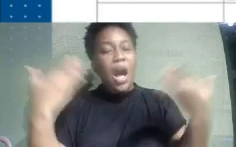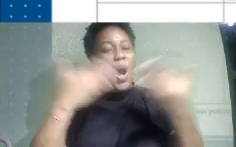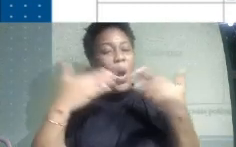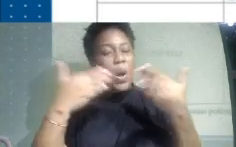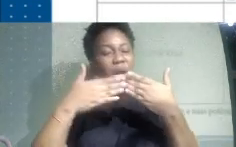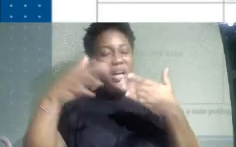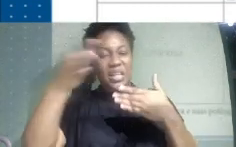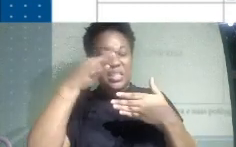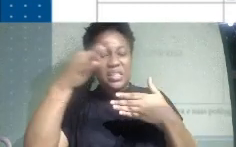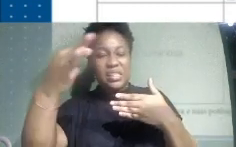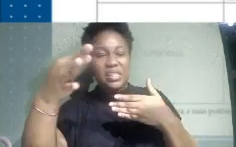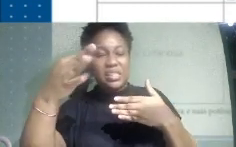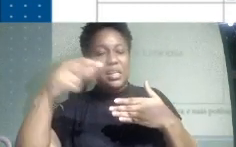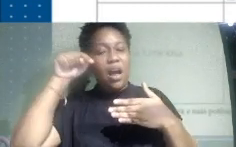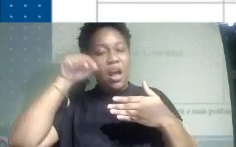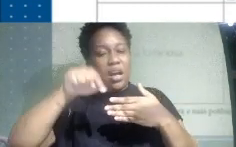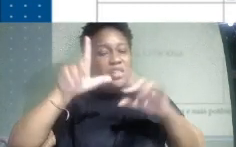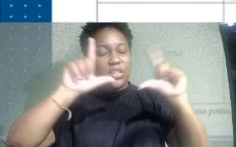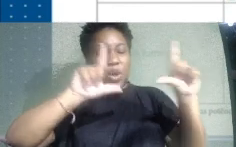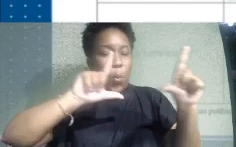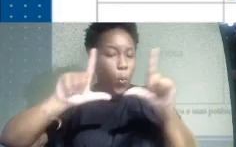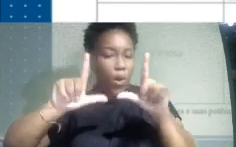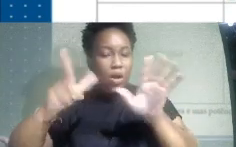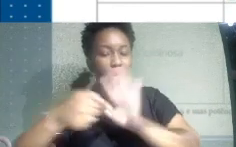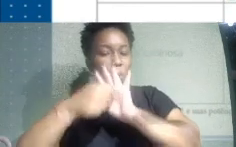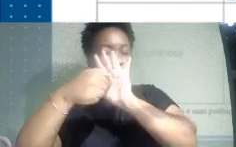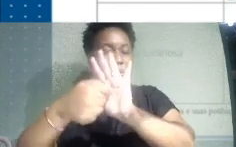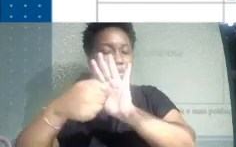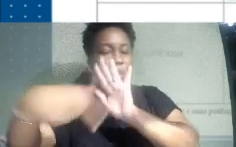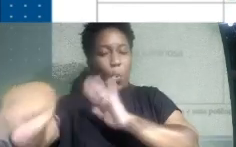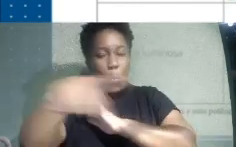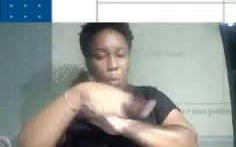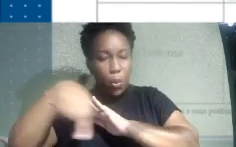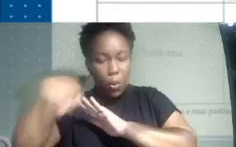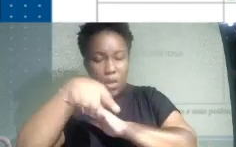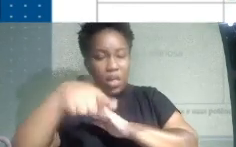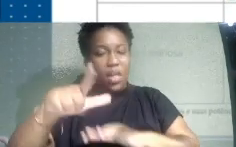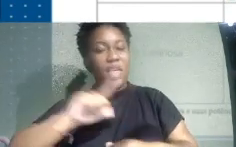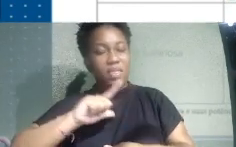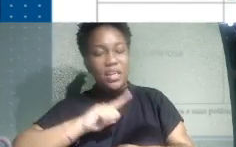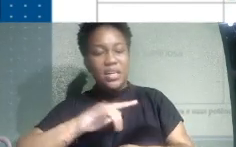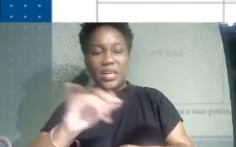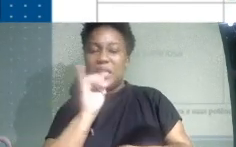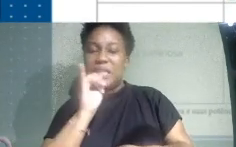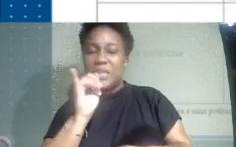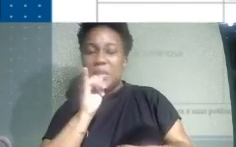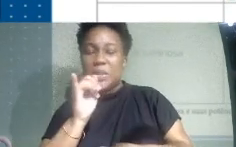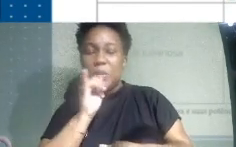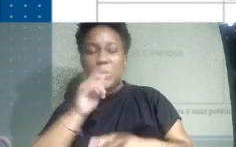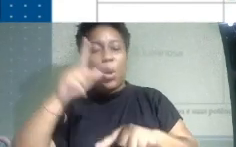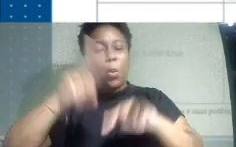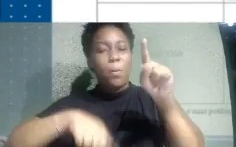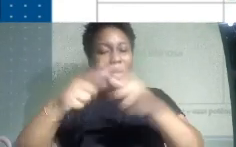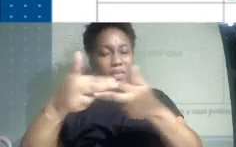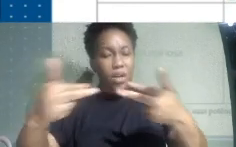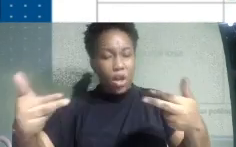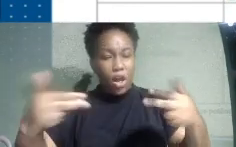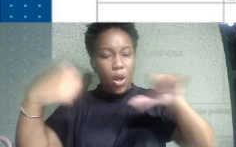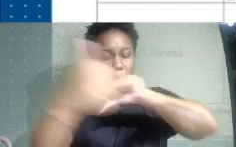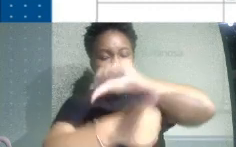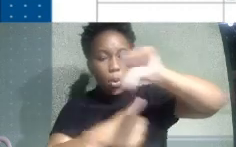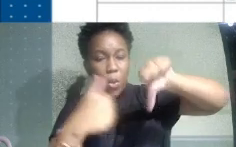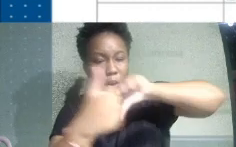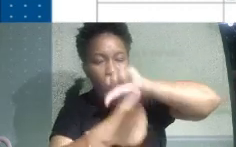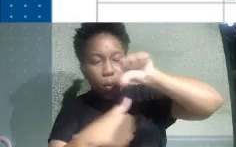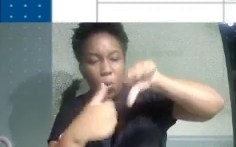nesse quadro presente no livro de vocês. Ele traz exemplos de equipamentos que transformam, no